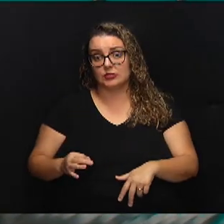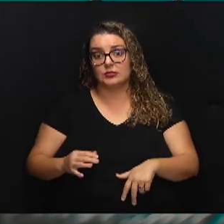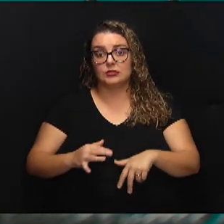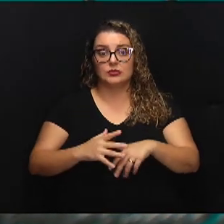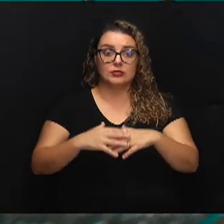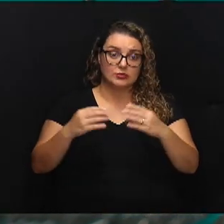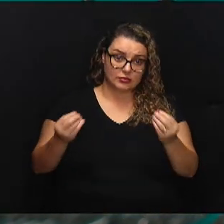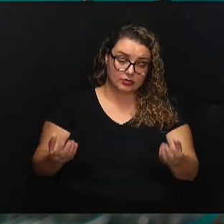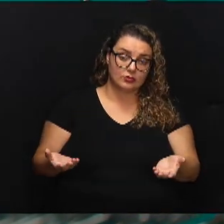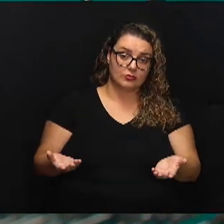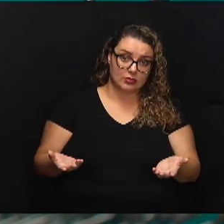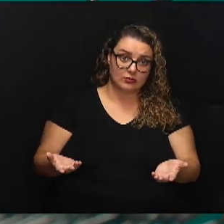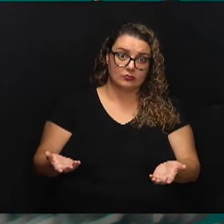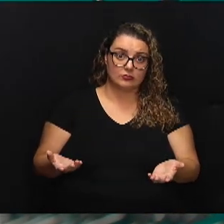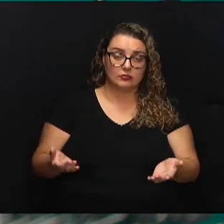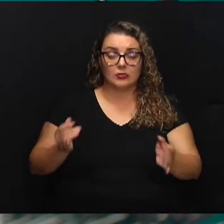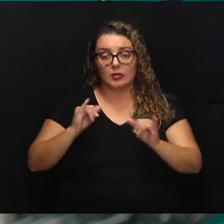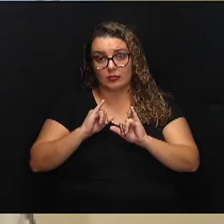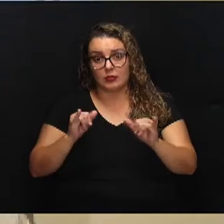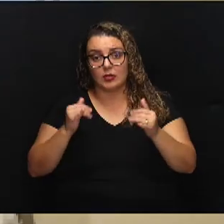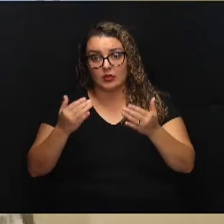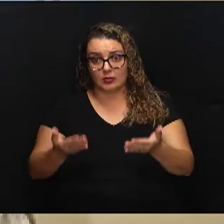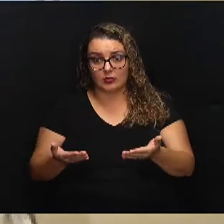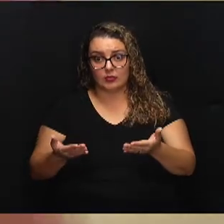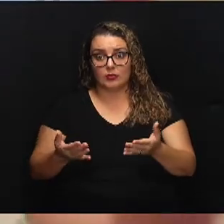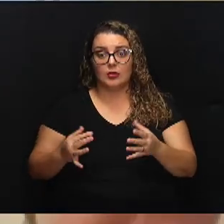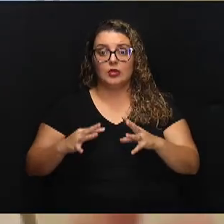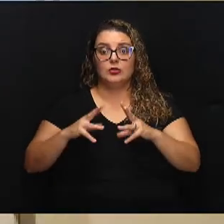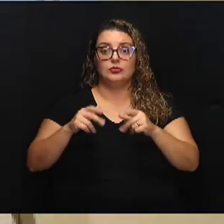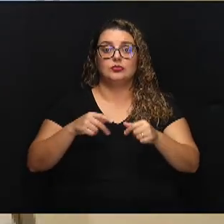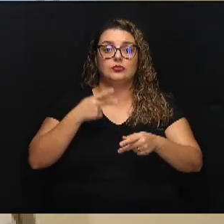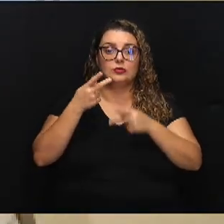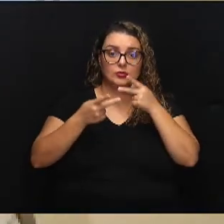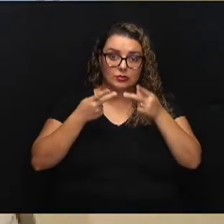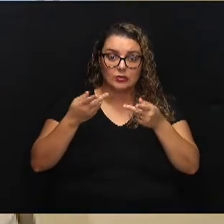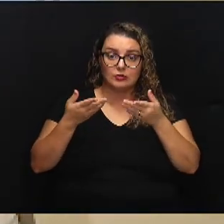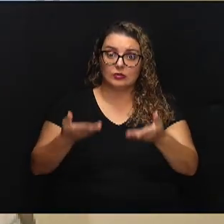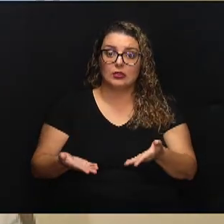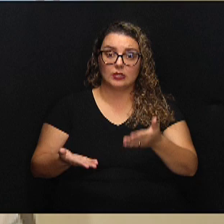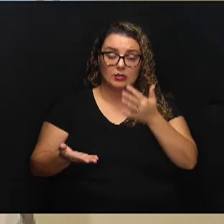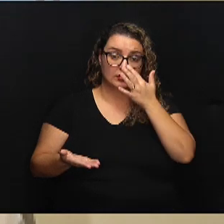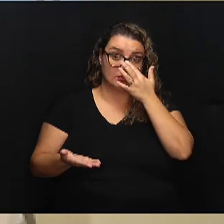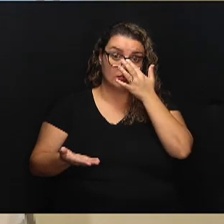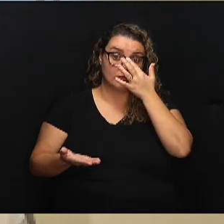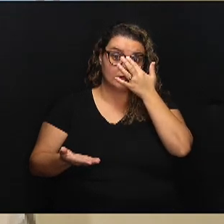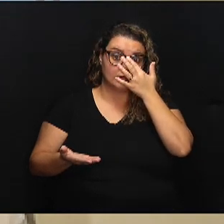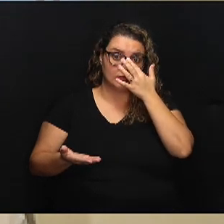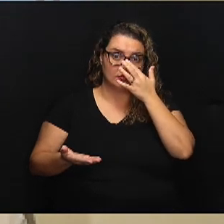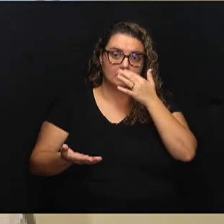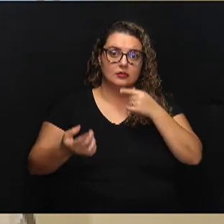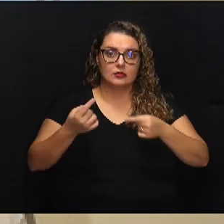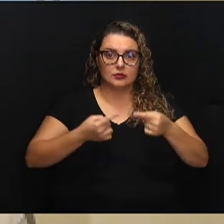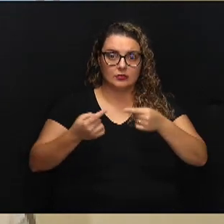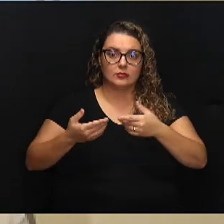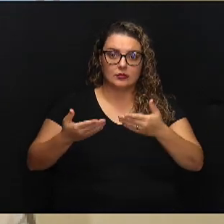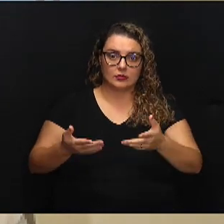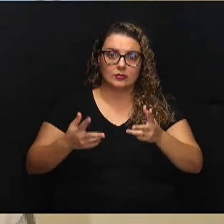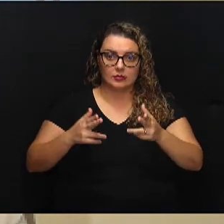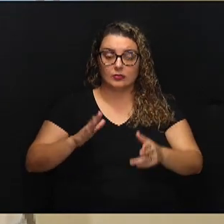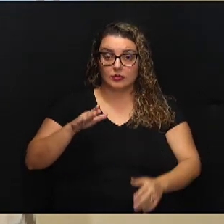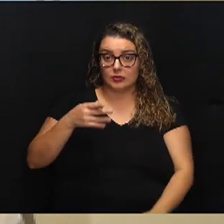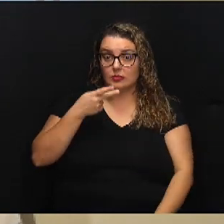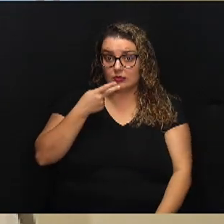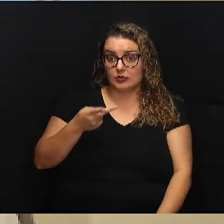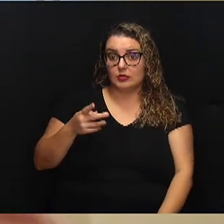curar. Então, acho que o recado que tem que ficar, que tudo que a gente for falar aqui nessa discussão, e quando eu falo principalmente